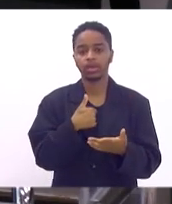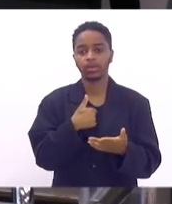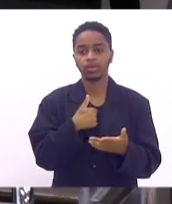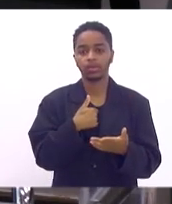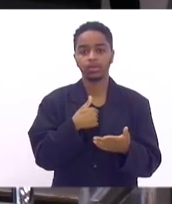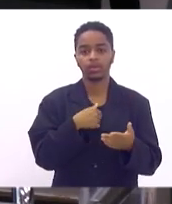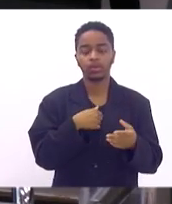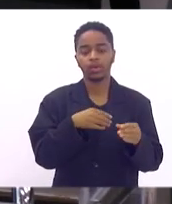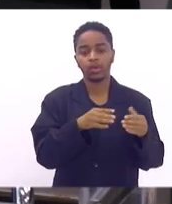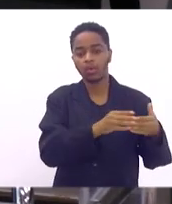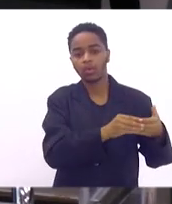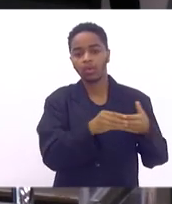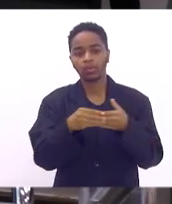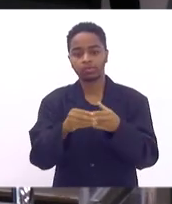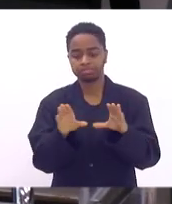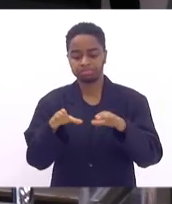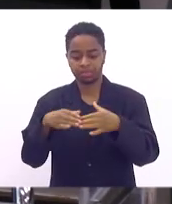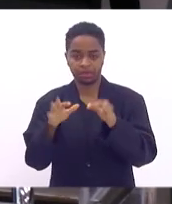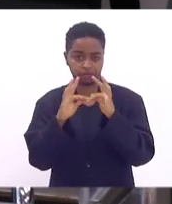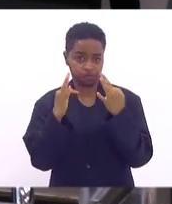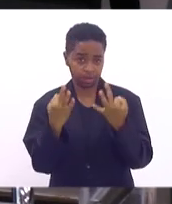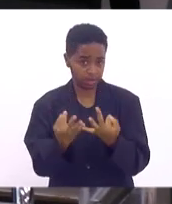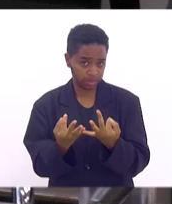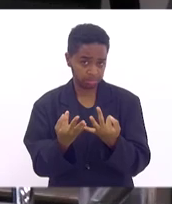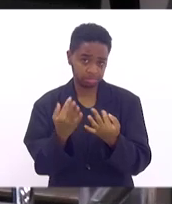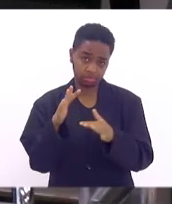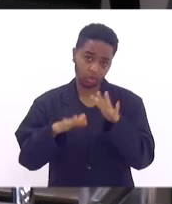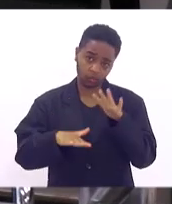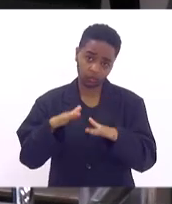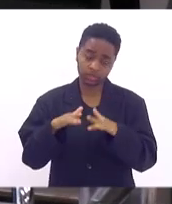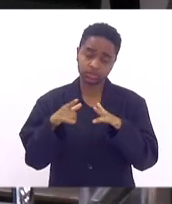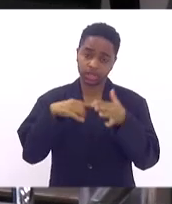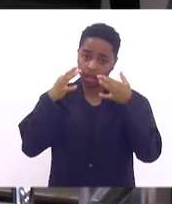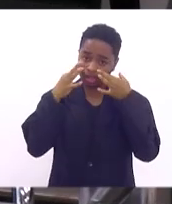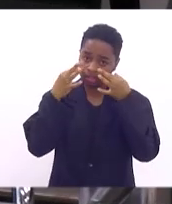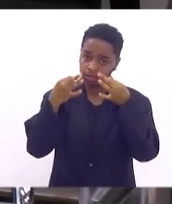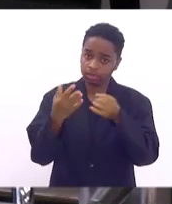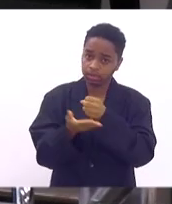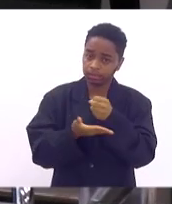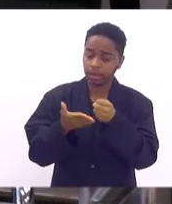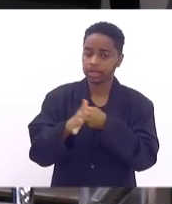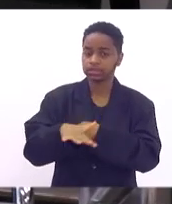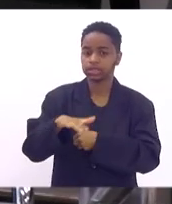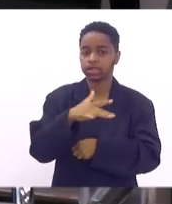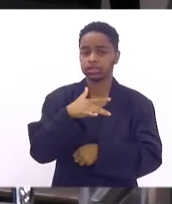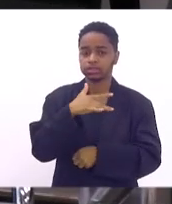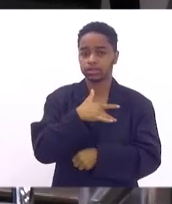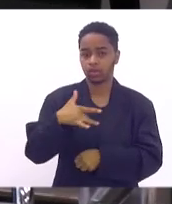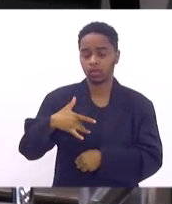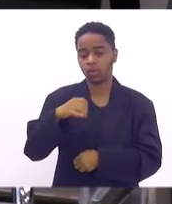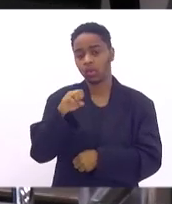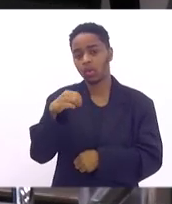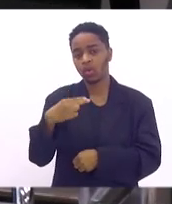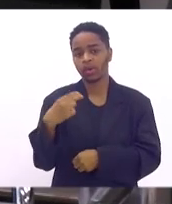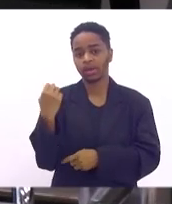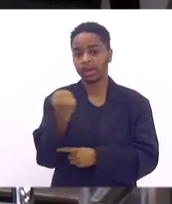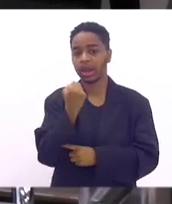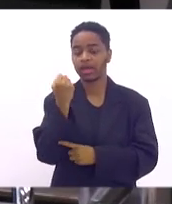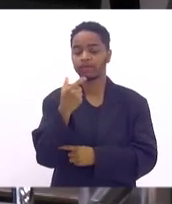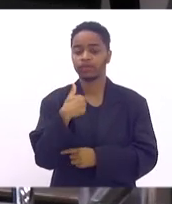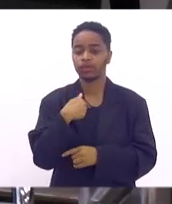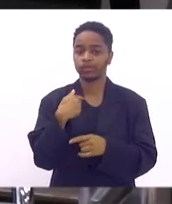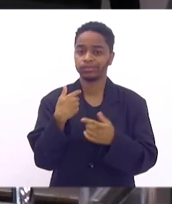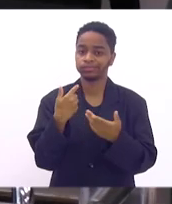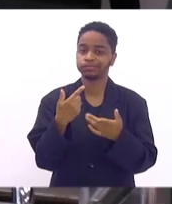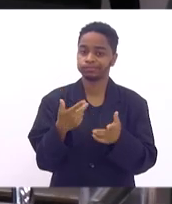para a clínica da família, que é a nível de psicoterapia, atenção primária em saúde, ou é um caso já mais grave, que eu reconheço